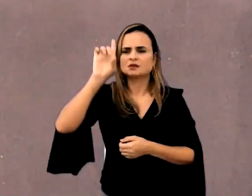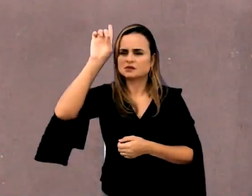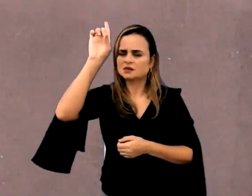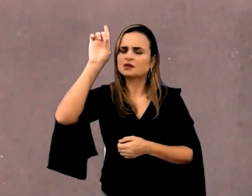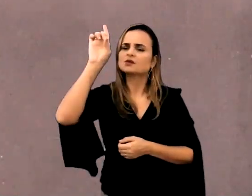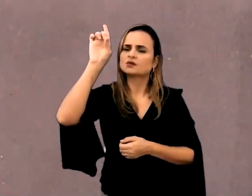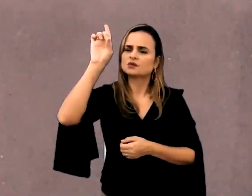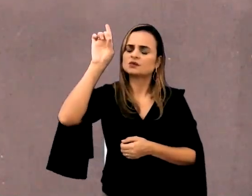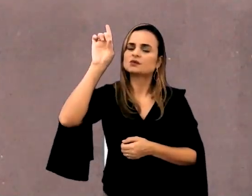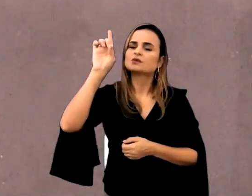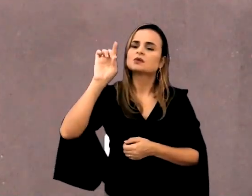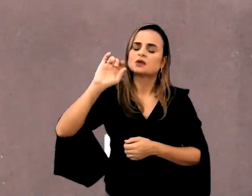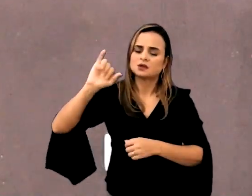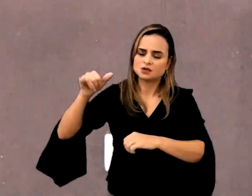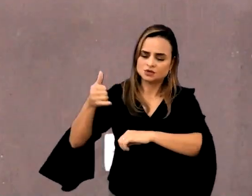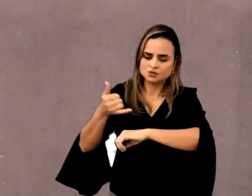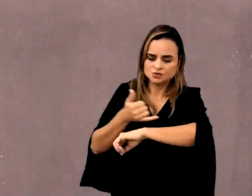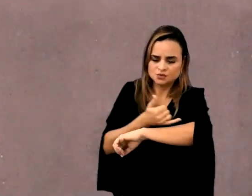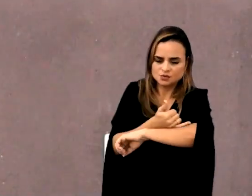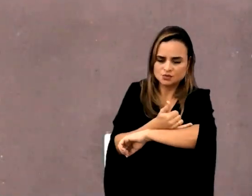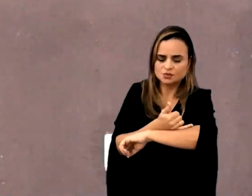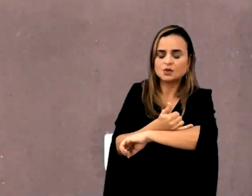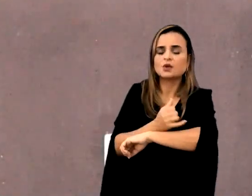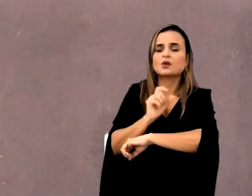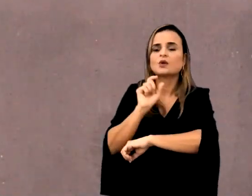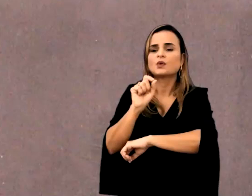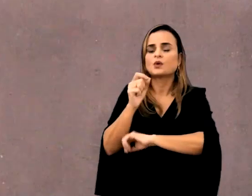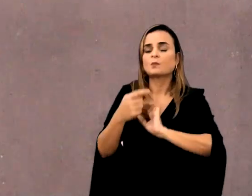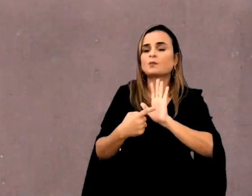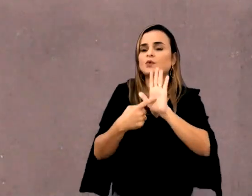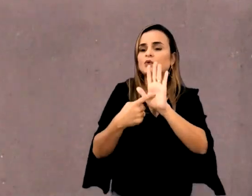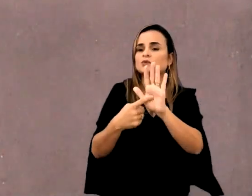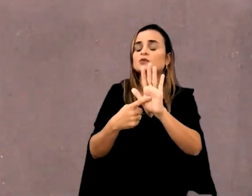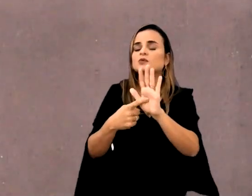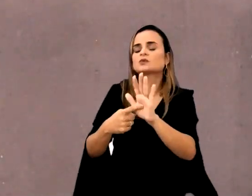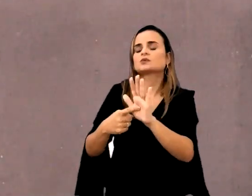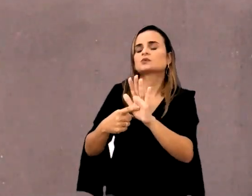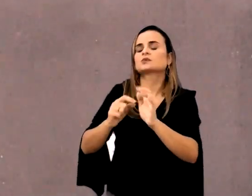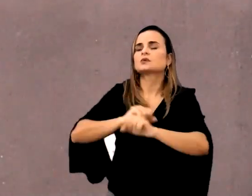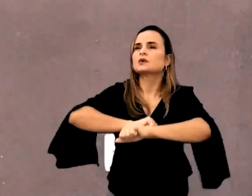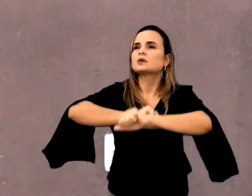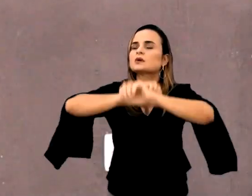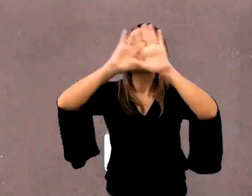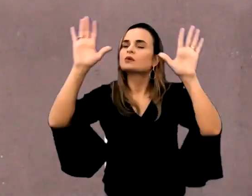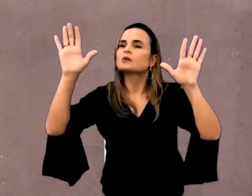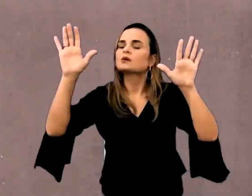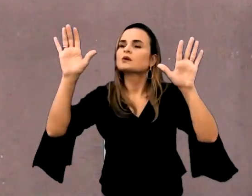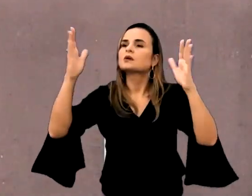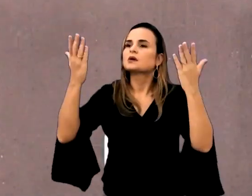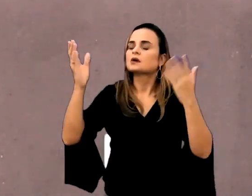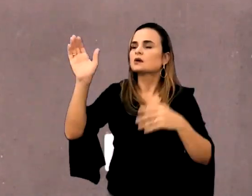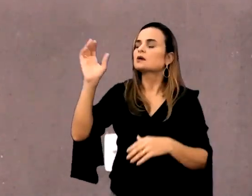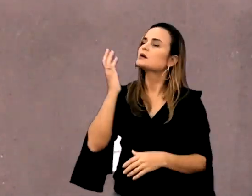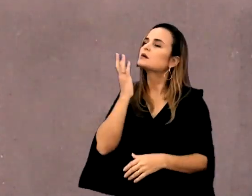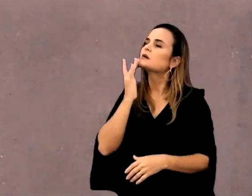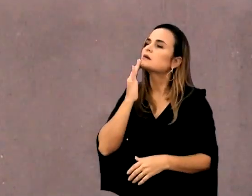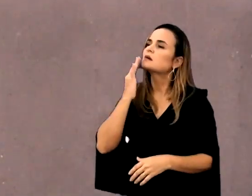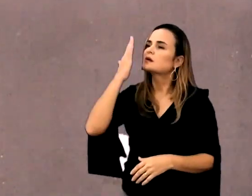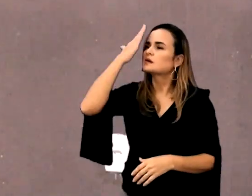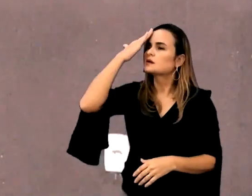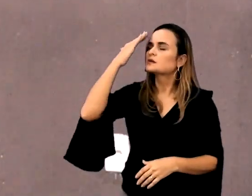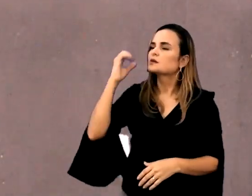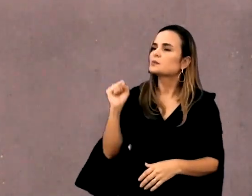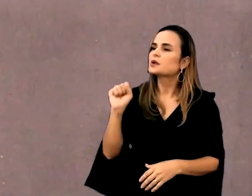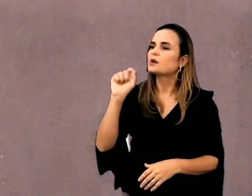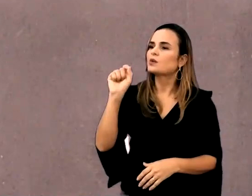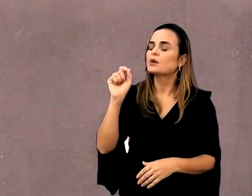sendo consagrado em Jerusalém. E a glória de Deus encheu a casa e Salomão intercedeu pelo povo.